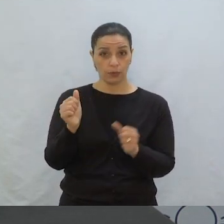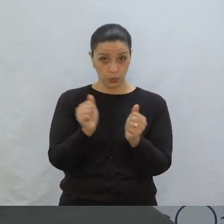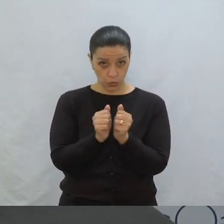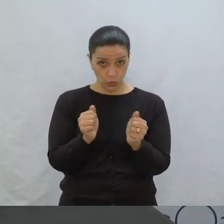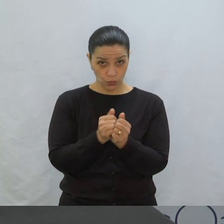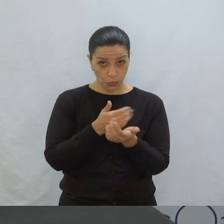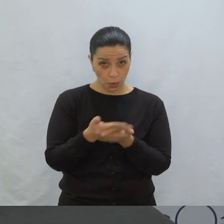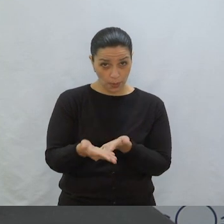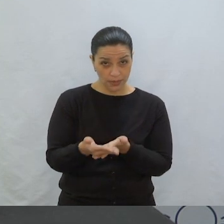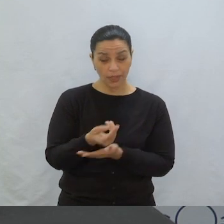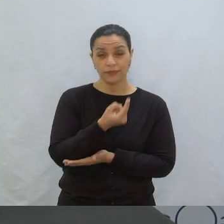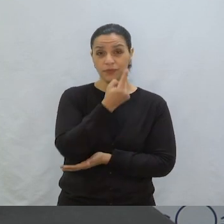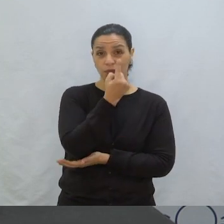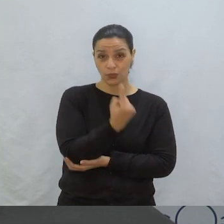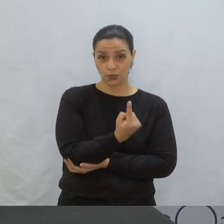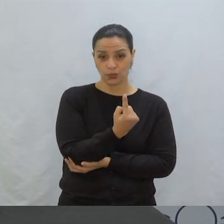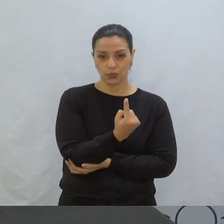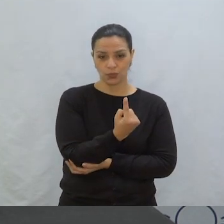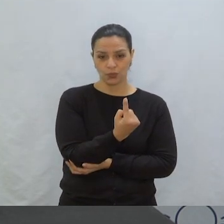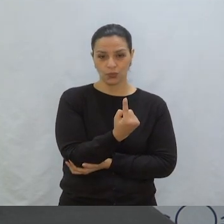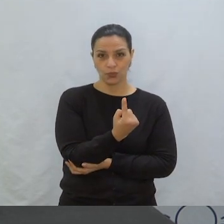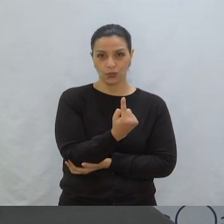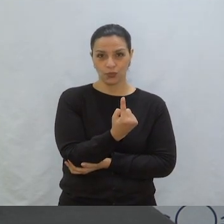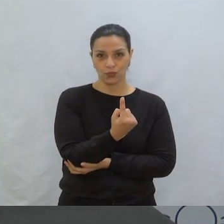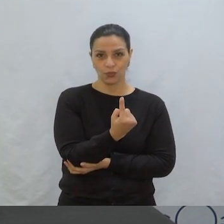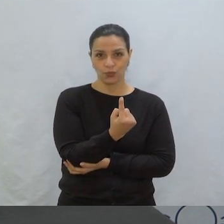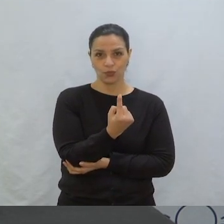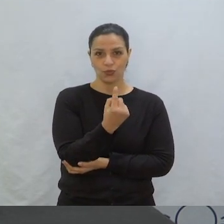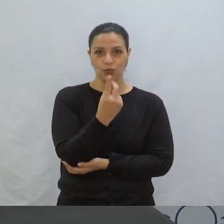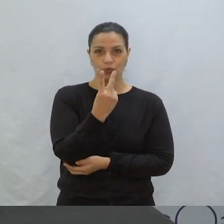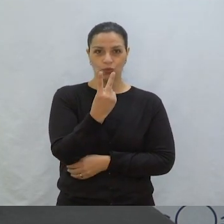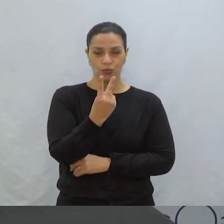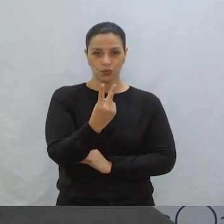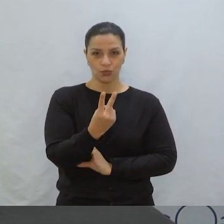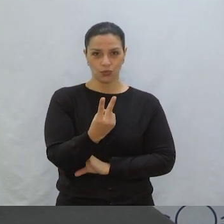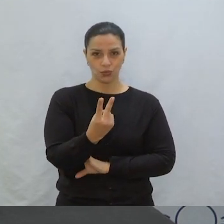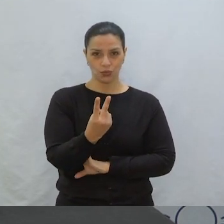tampinhas. Vamos iniciar nossa contagem? Então, vamos lá.